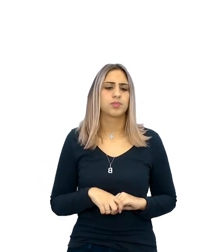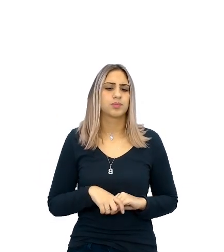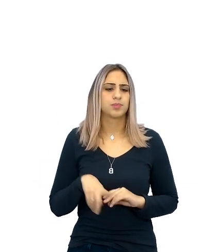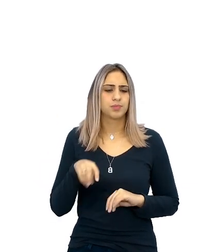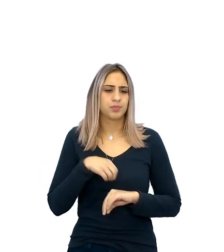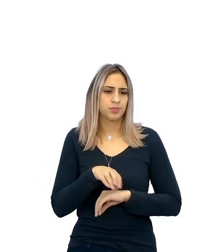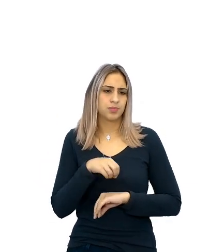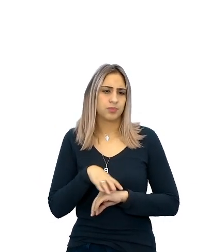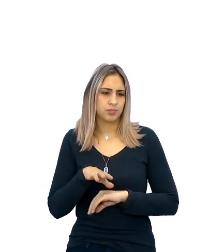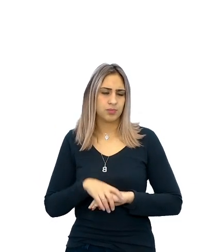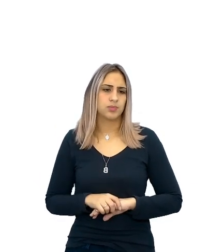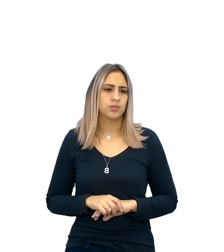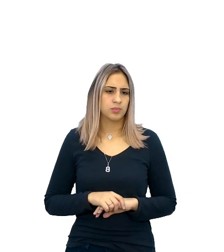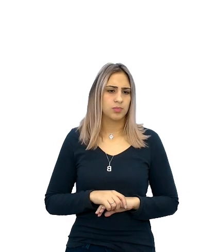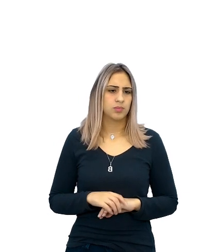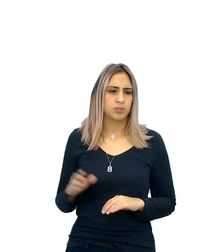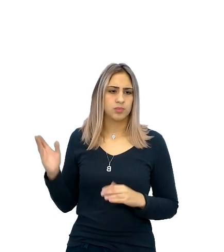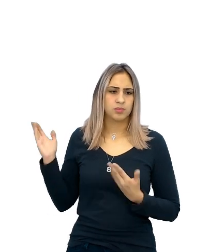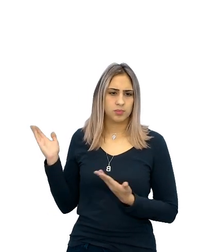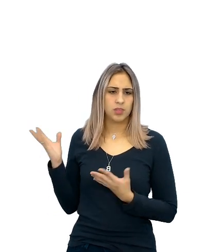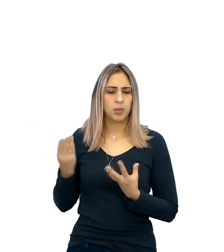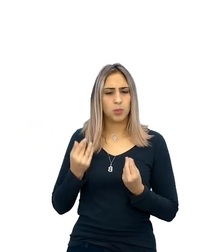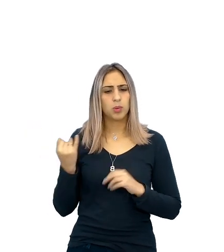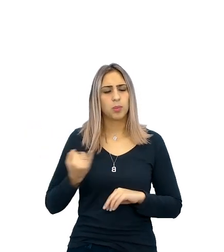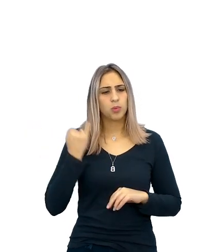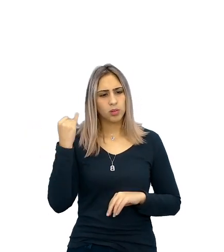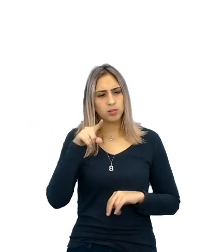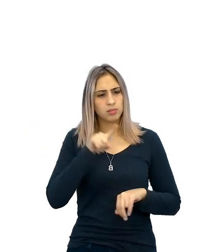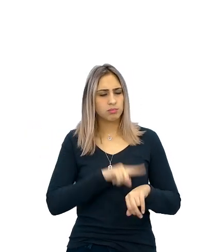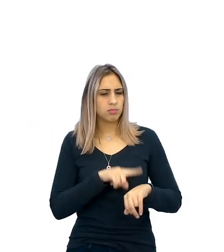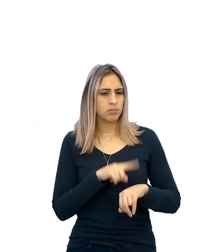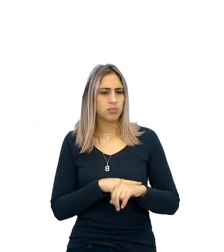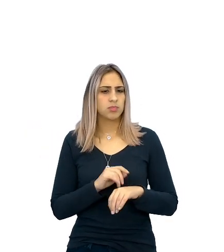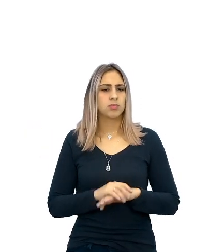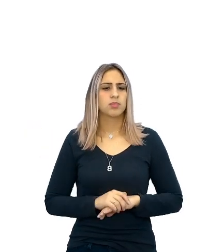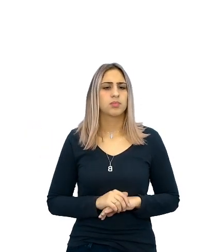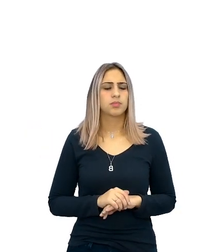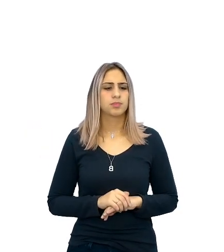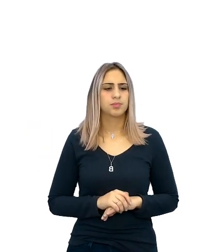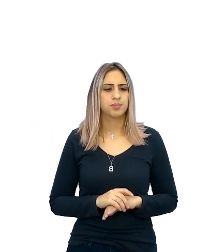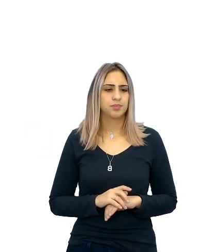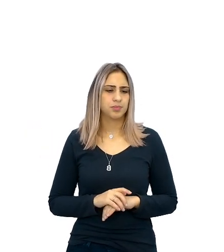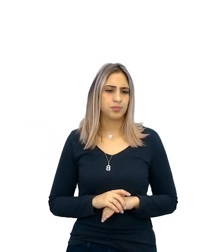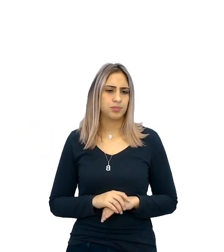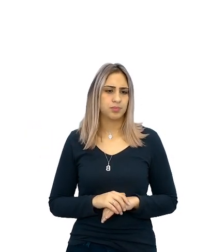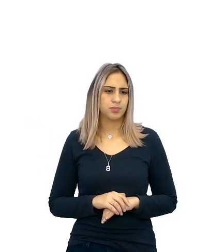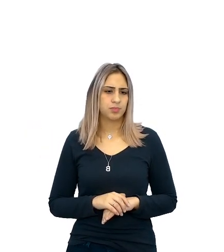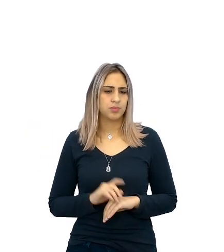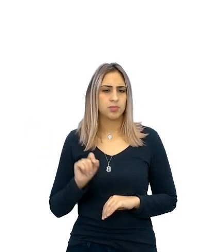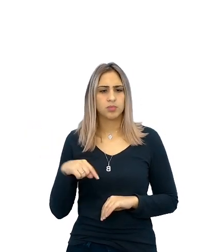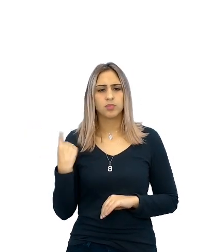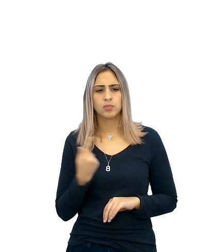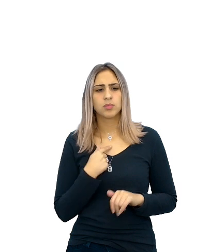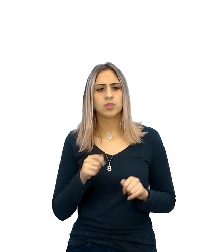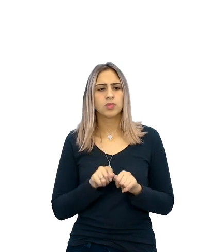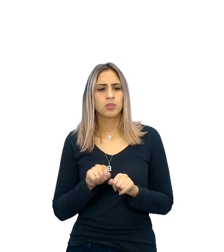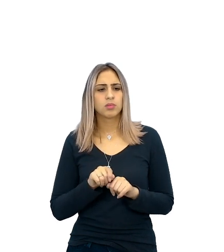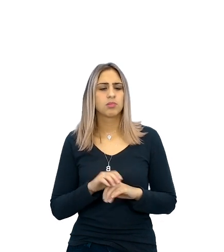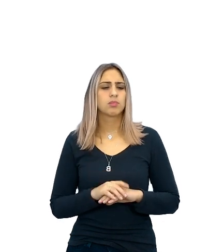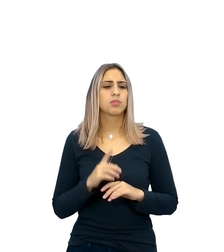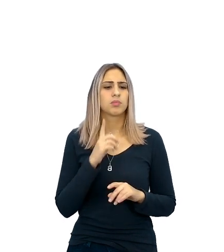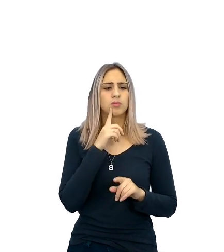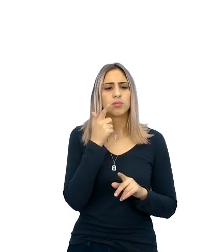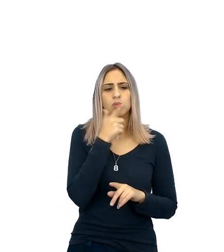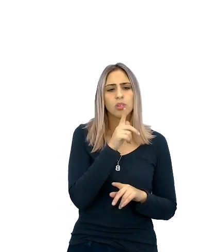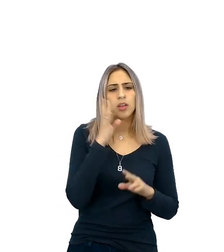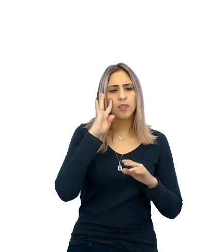sugestões aqui apontadas, né, professor? É muito importante esse momento de encontro lá na TPC. O que nós fizemos nesse encontro?